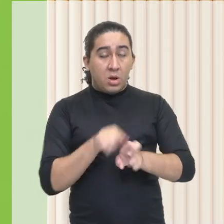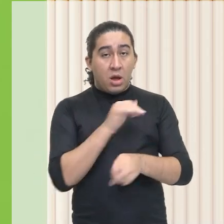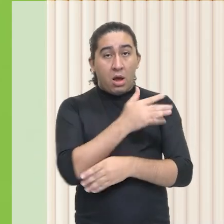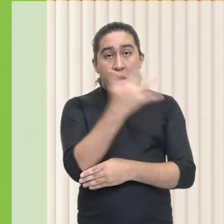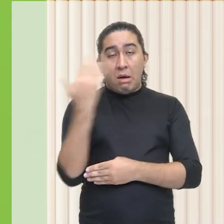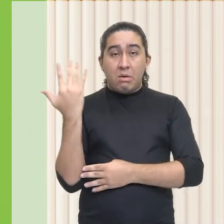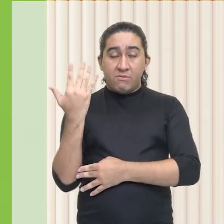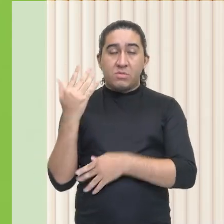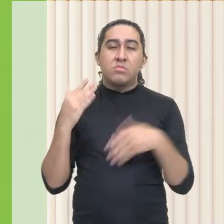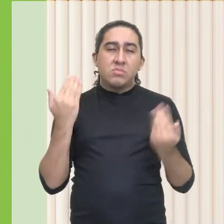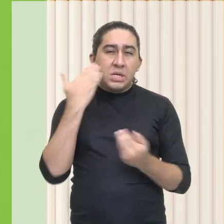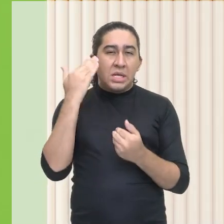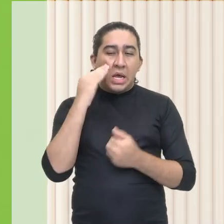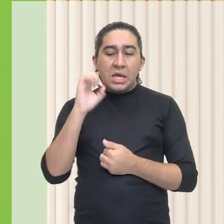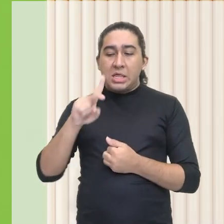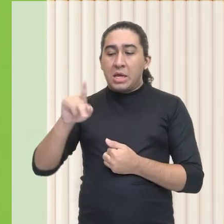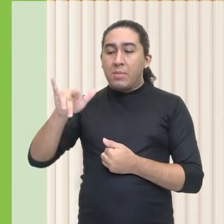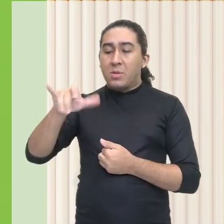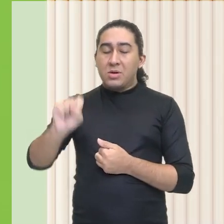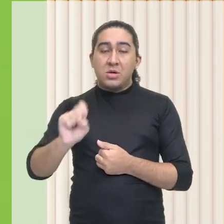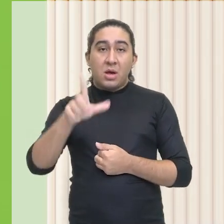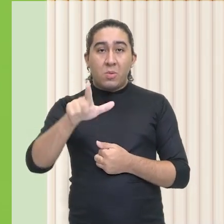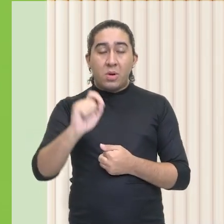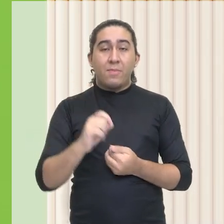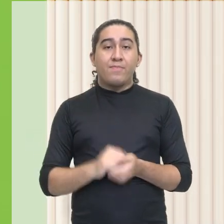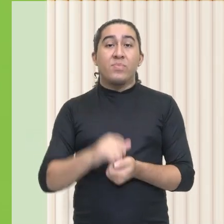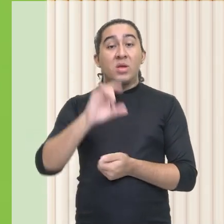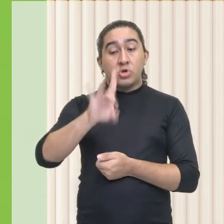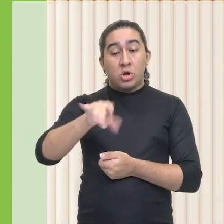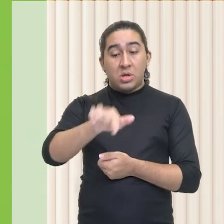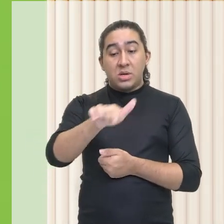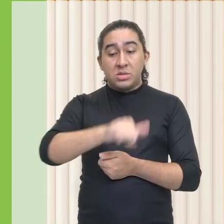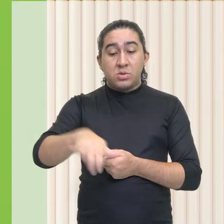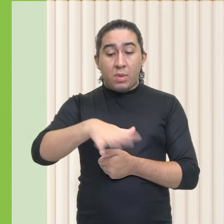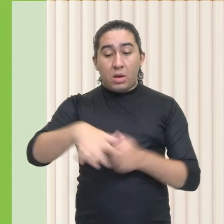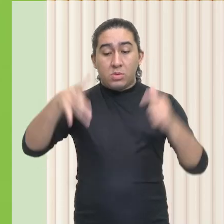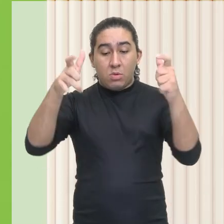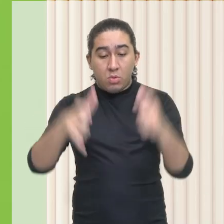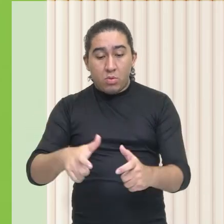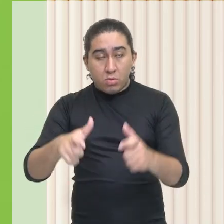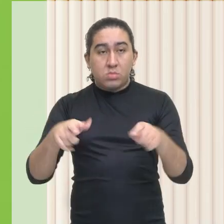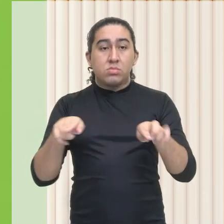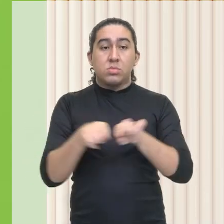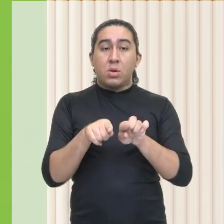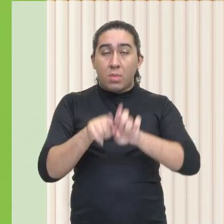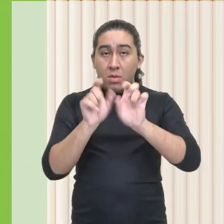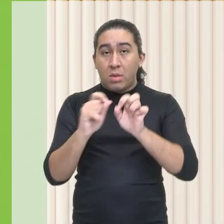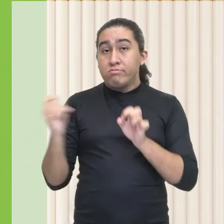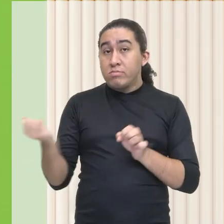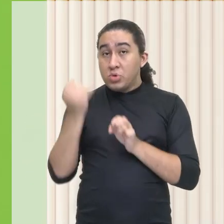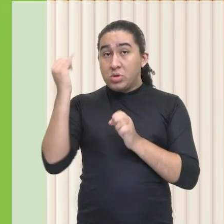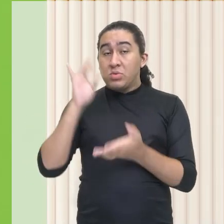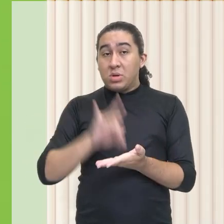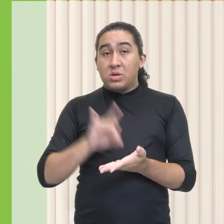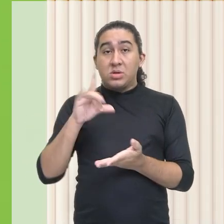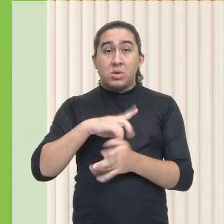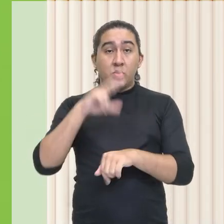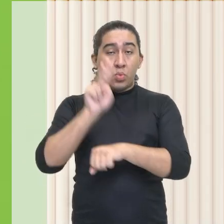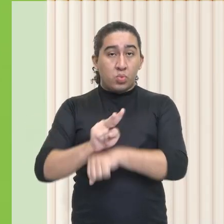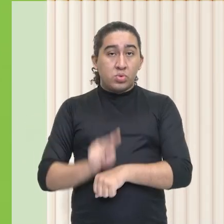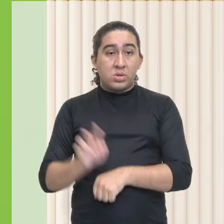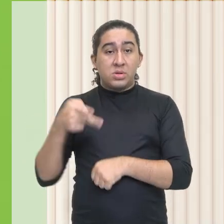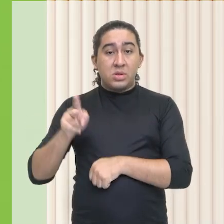espécies endêmicas, quer dizer que elas vão ocorrer exclusivamente naquele local, e daí a importância também de se